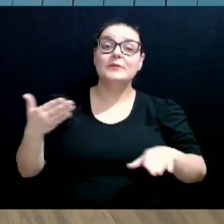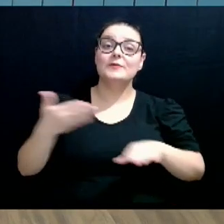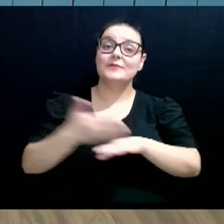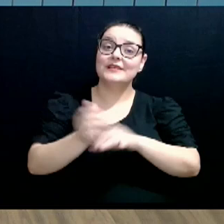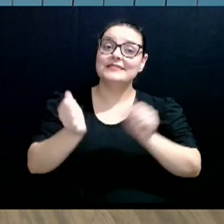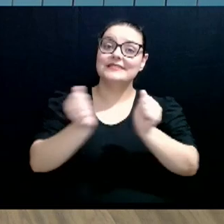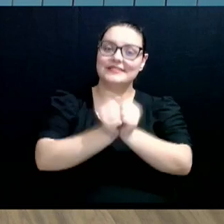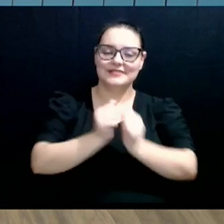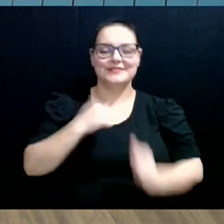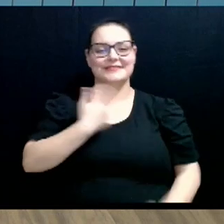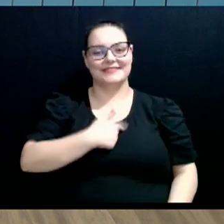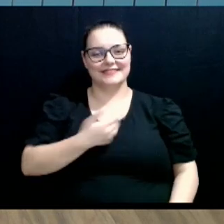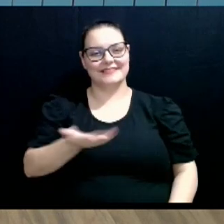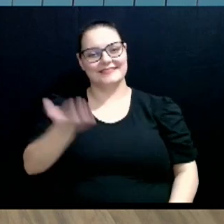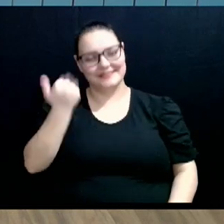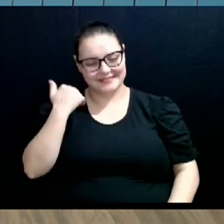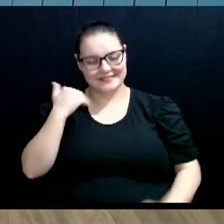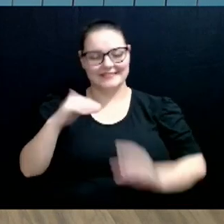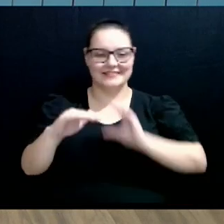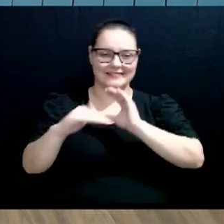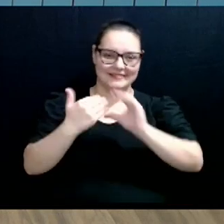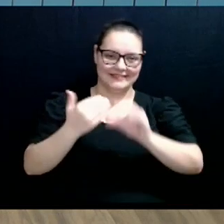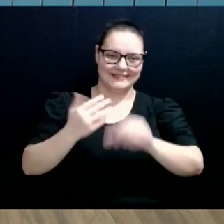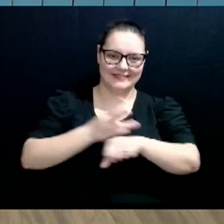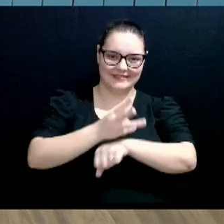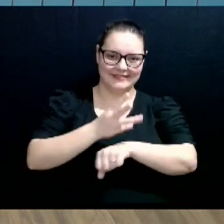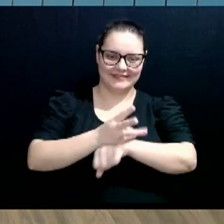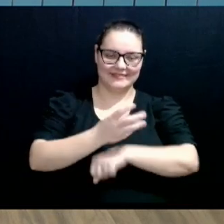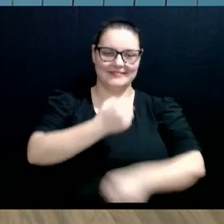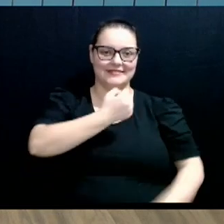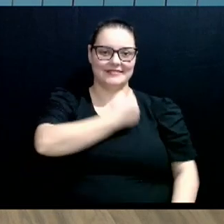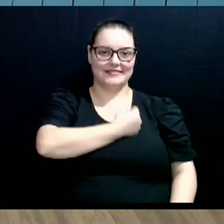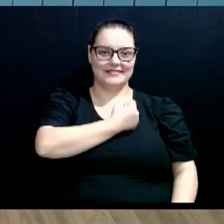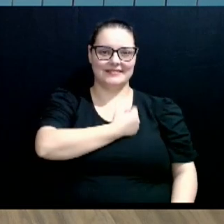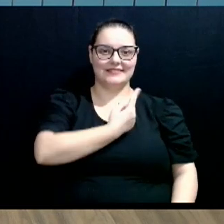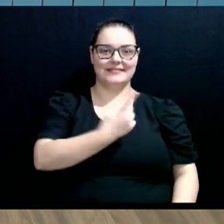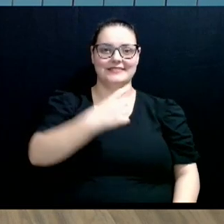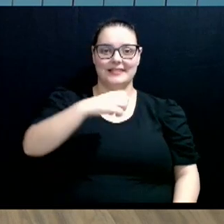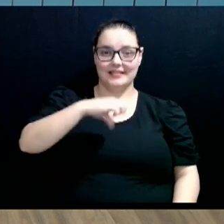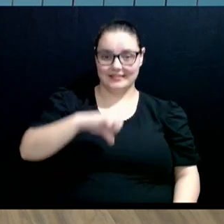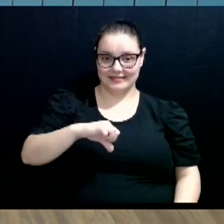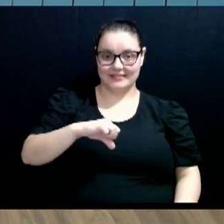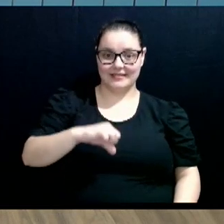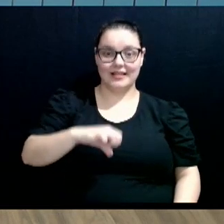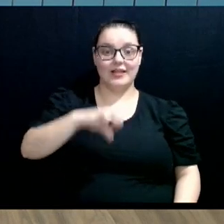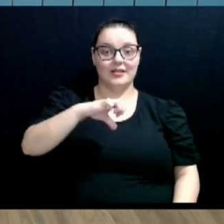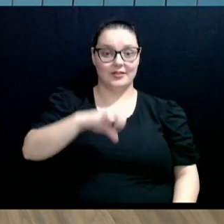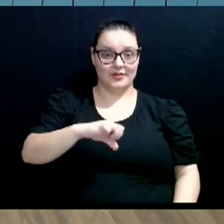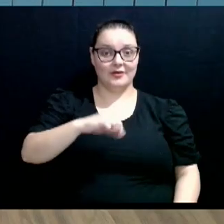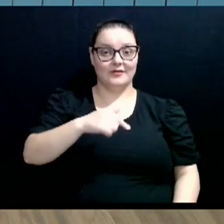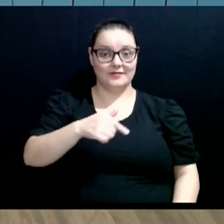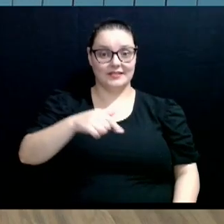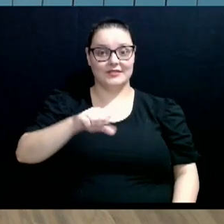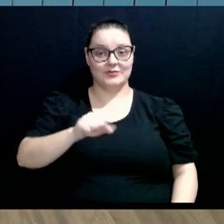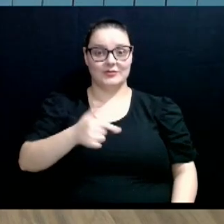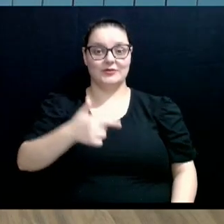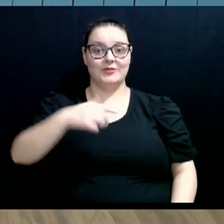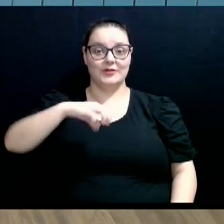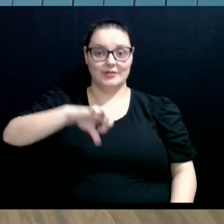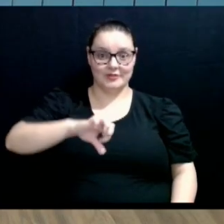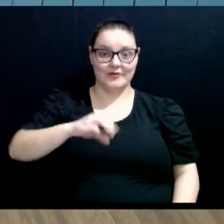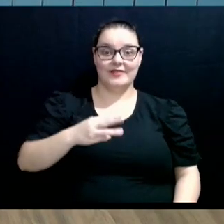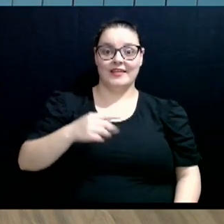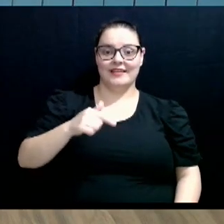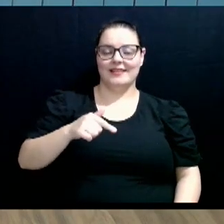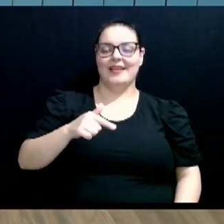sua mensagem pelo número do nosso WhatsApp 19 é o nosso DDD. Para você que é de Campinas e região, pode ir